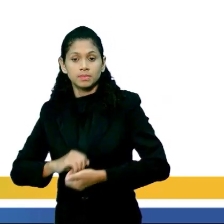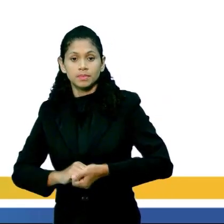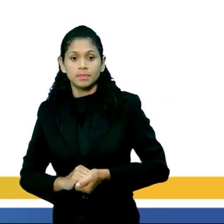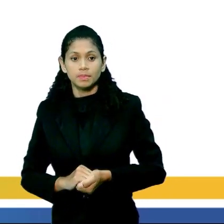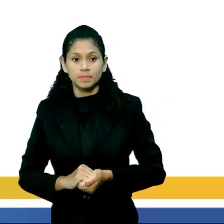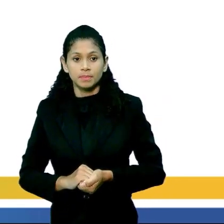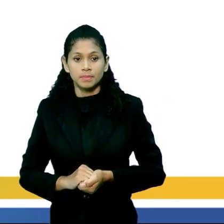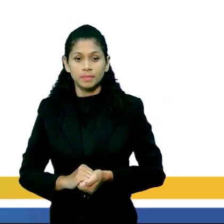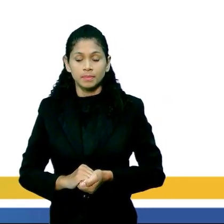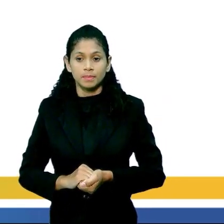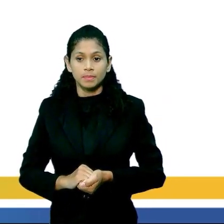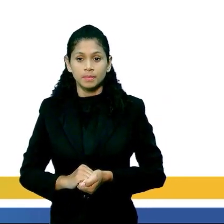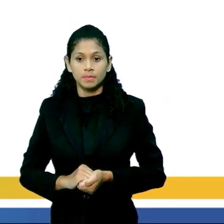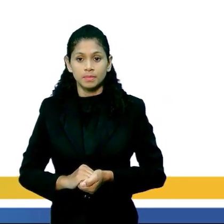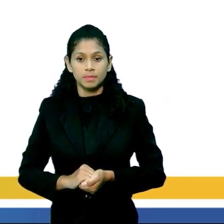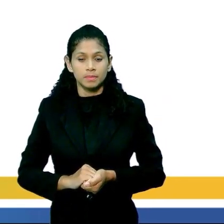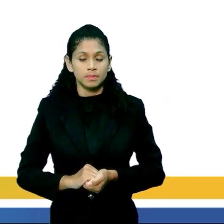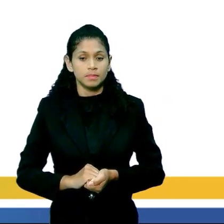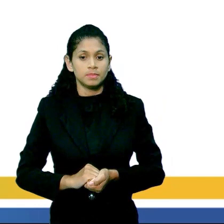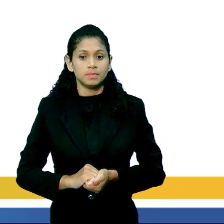curvos, que são